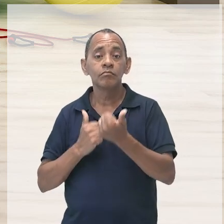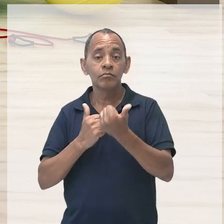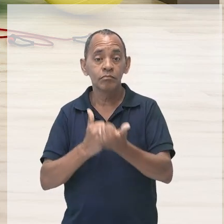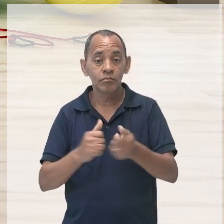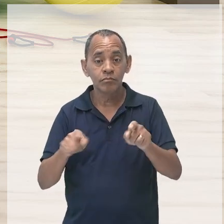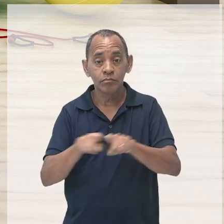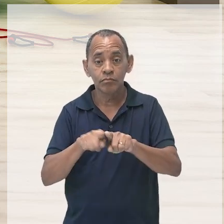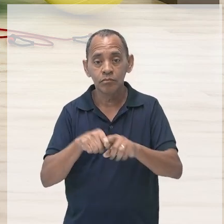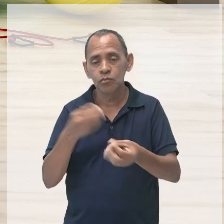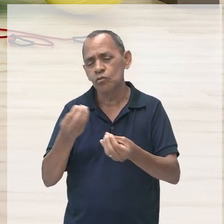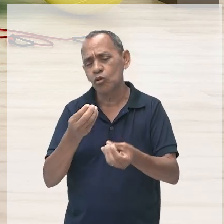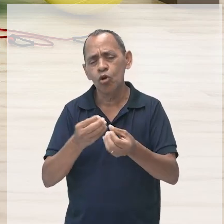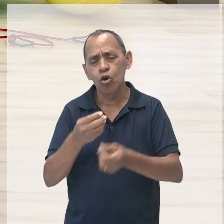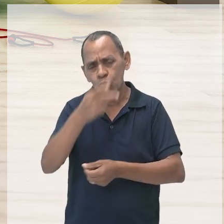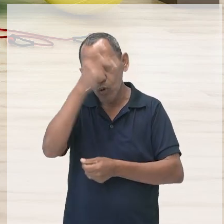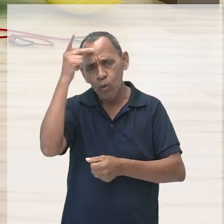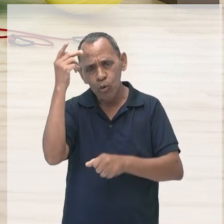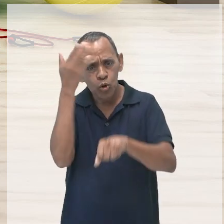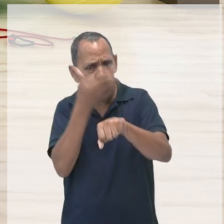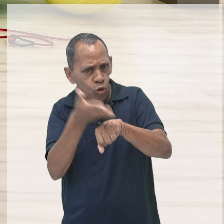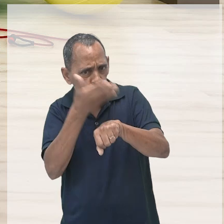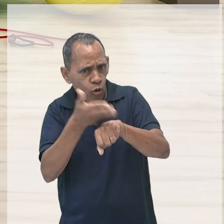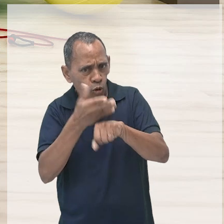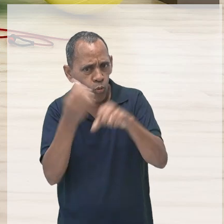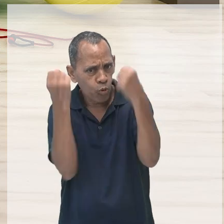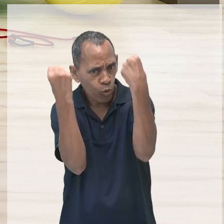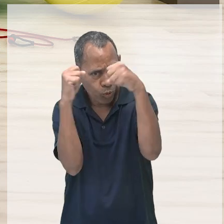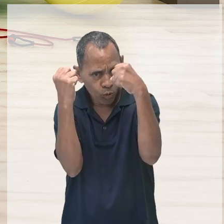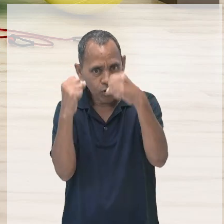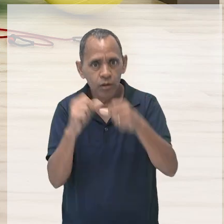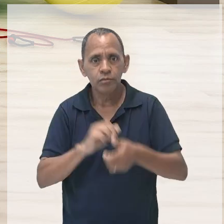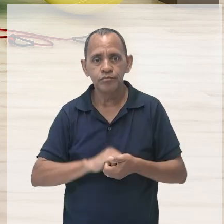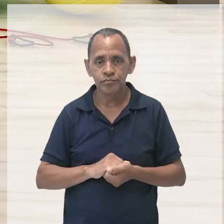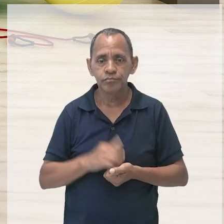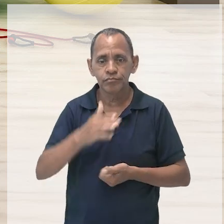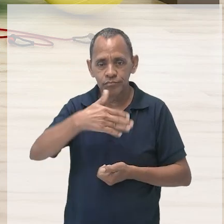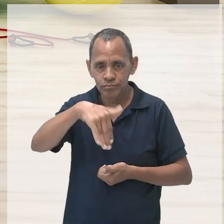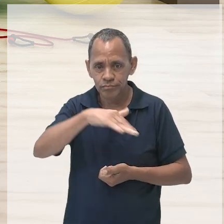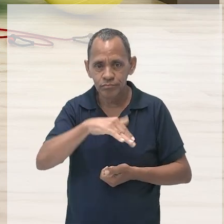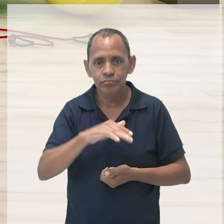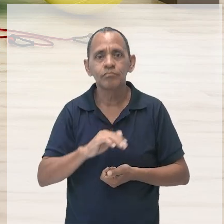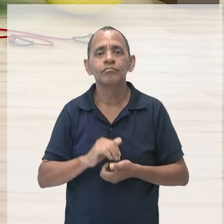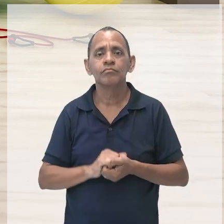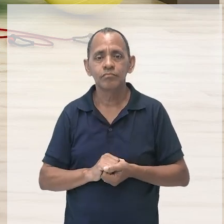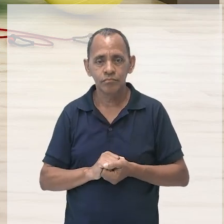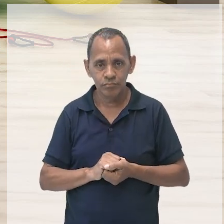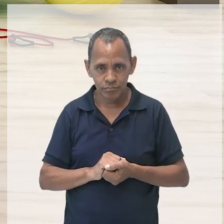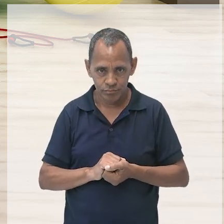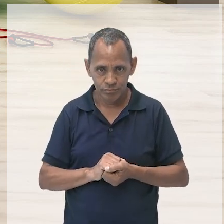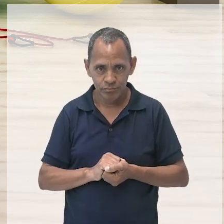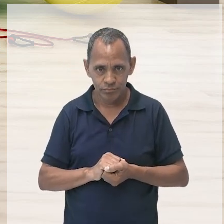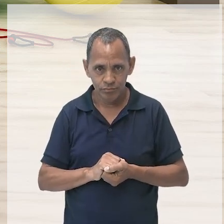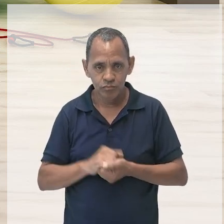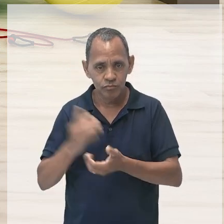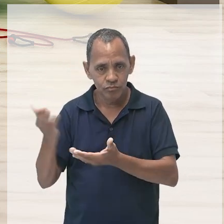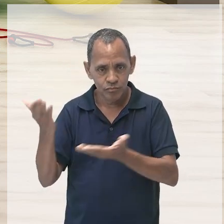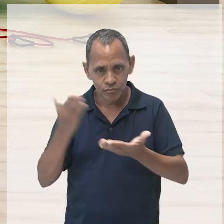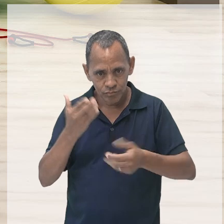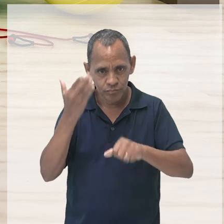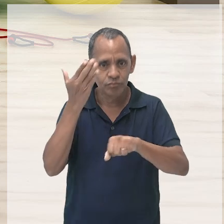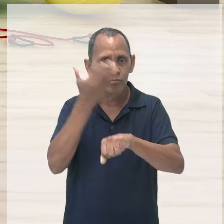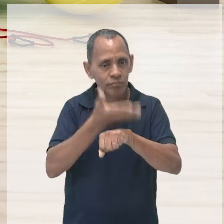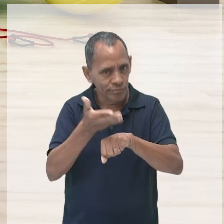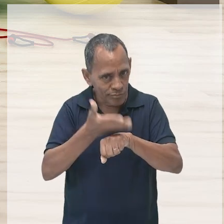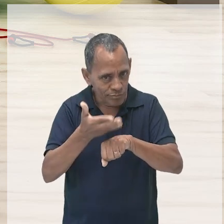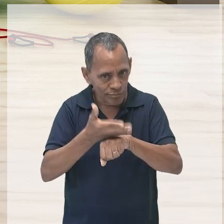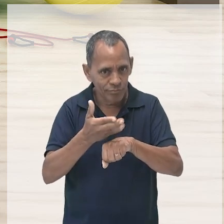ao praticante de ginástica. Então, esse ambiente aqui é bastante convidativo, justamente para fazer essa prática de